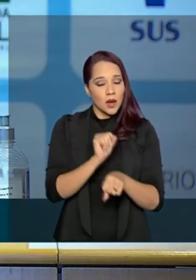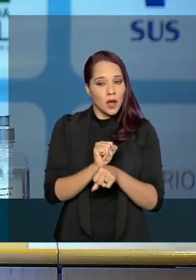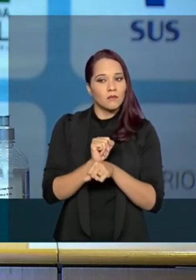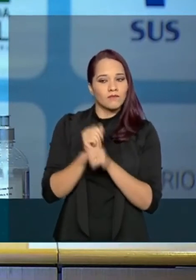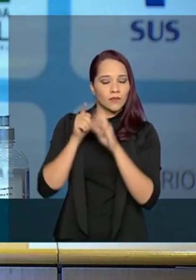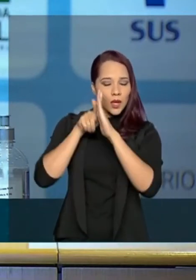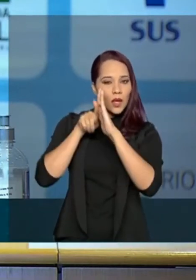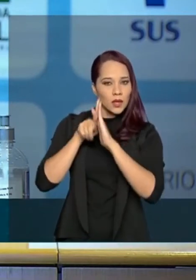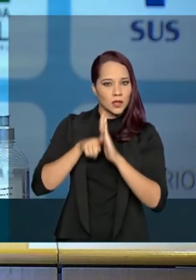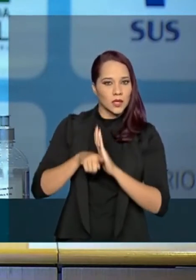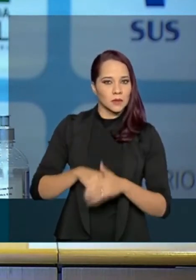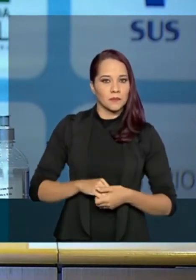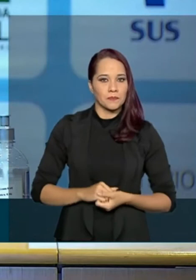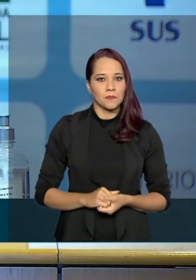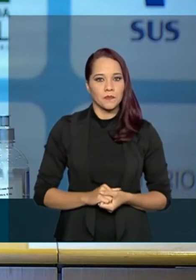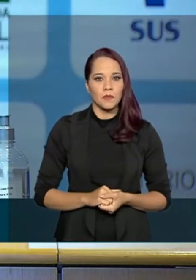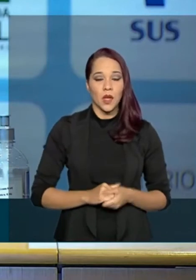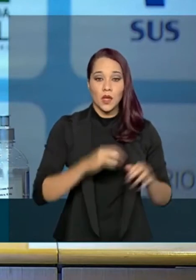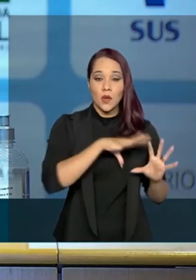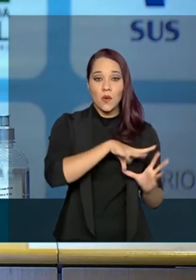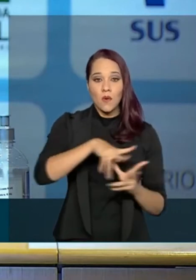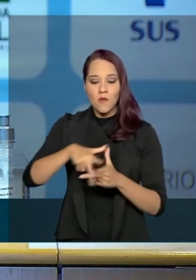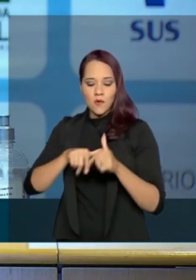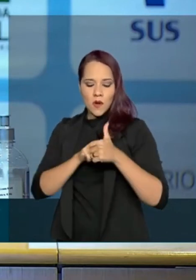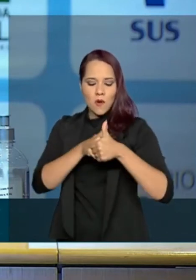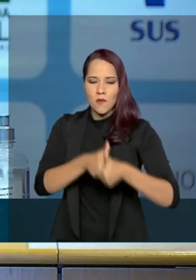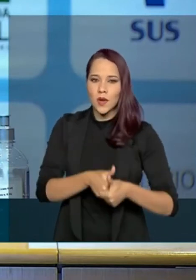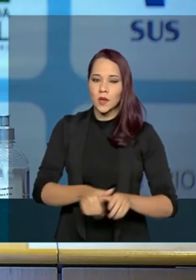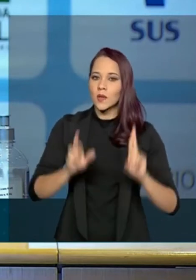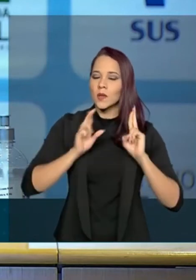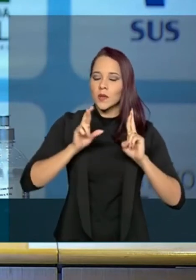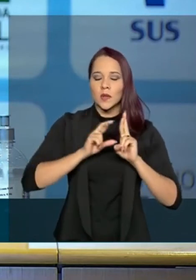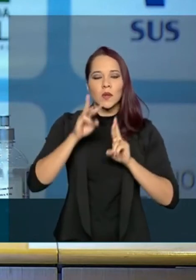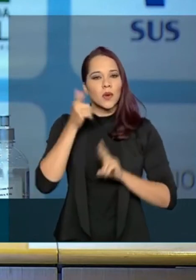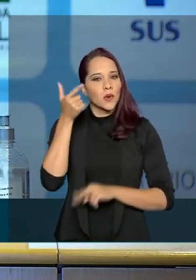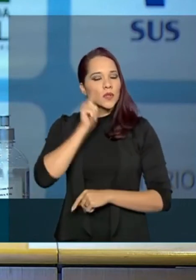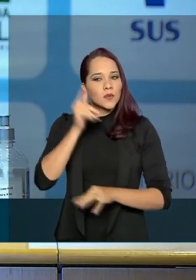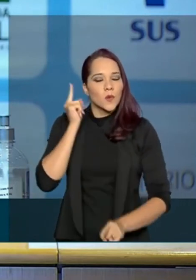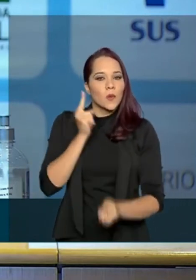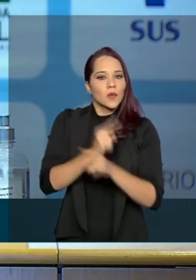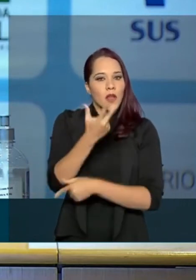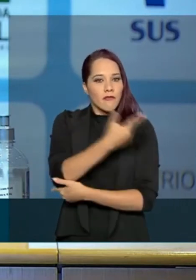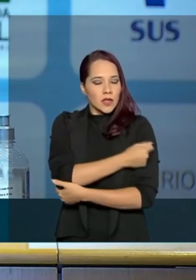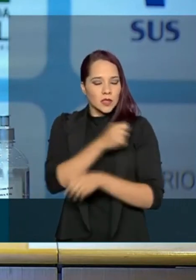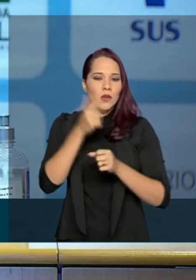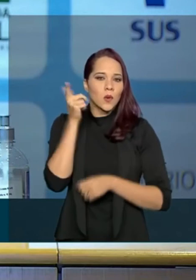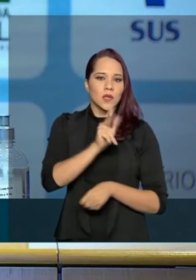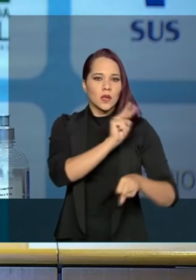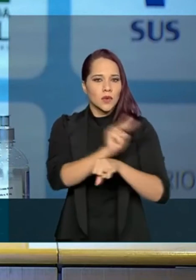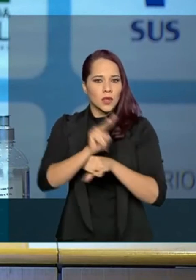avaliar. O mundo acompanha e aguarda a descoberta de uma vacina que possa proteger a